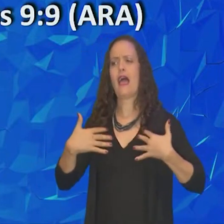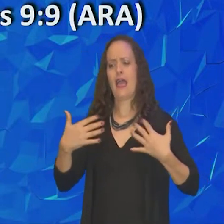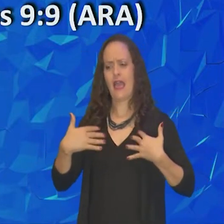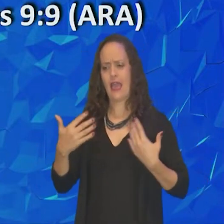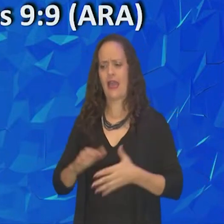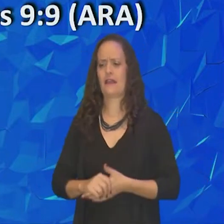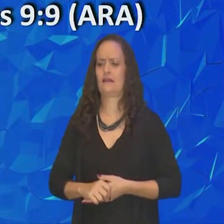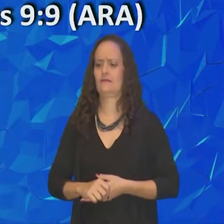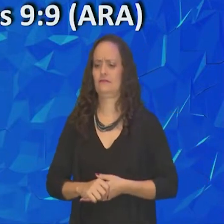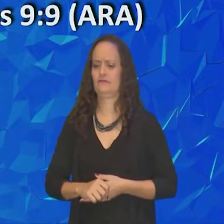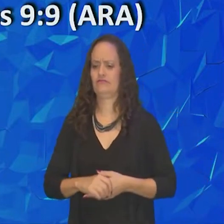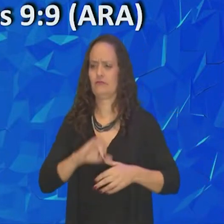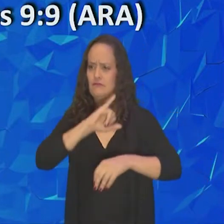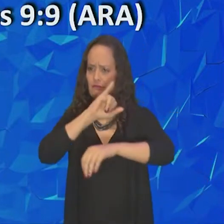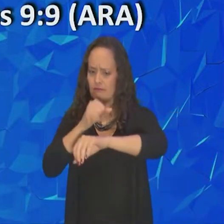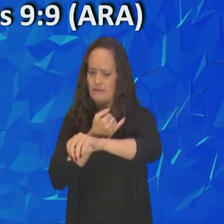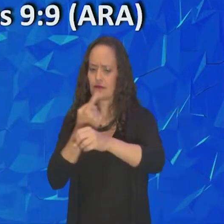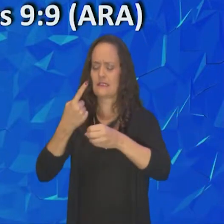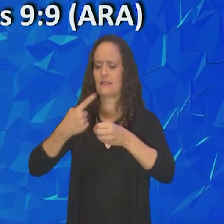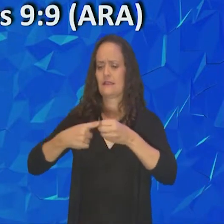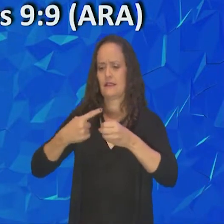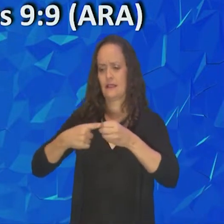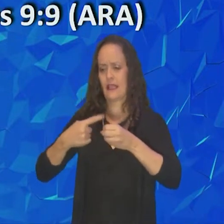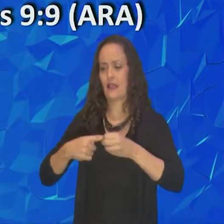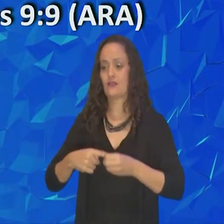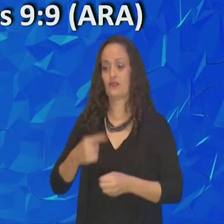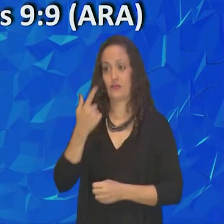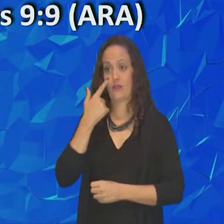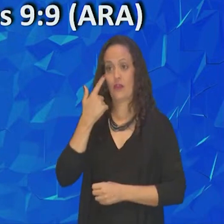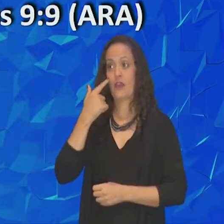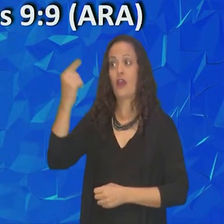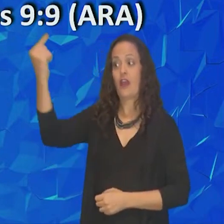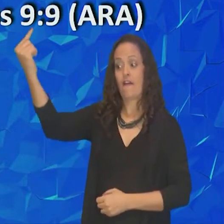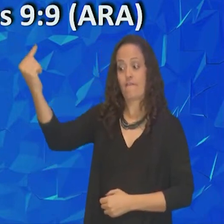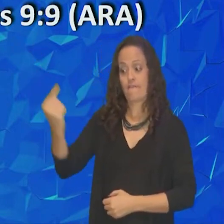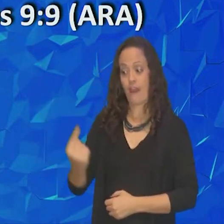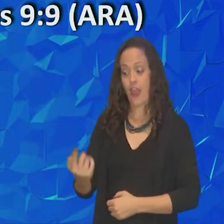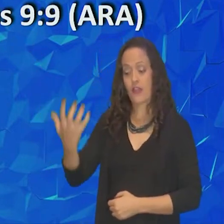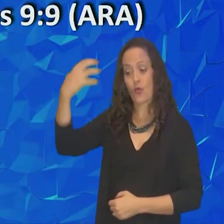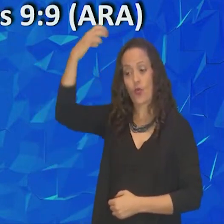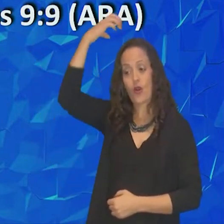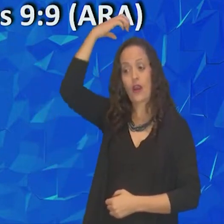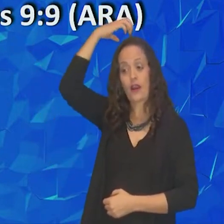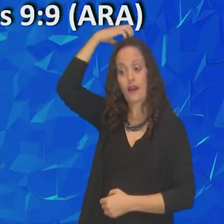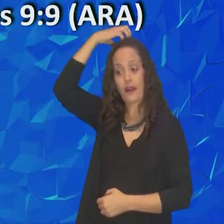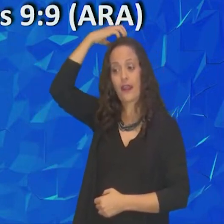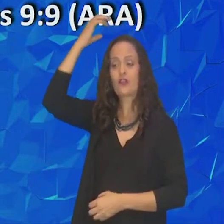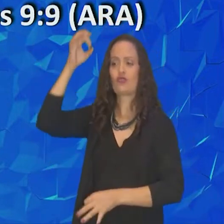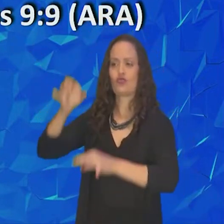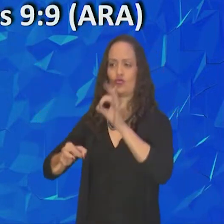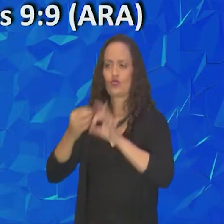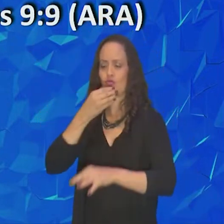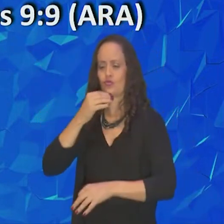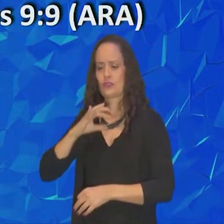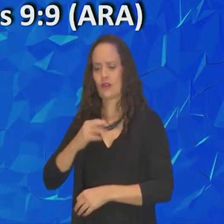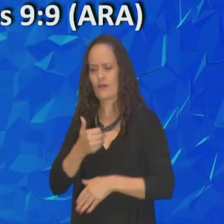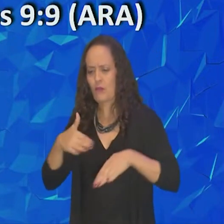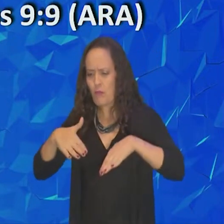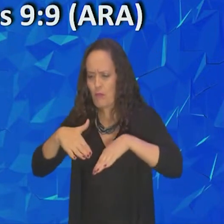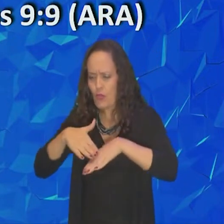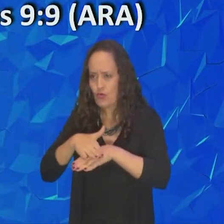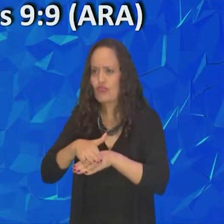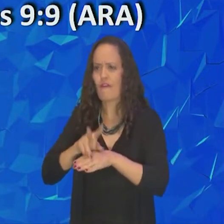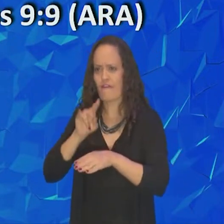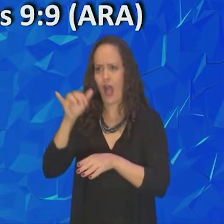de Jerusalém, eis aí vem o teu rei, justo e salvador, humilde, montado